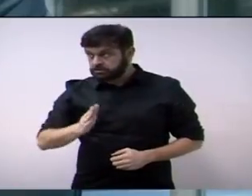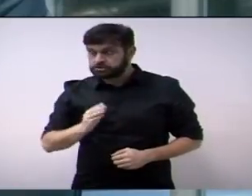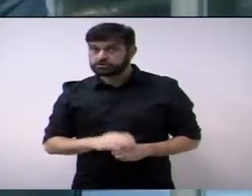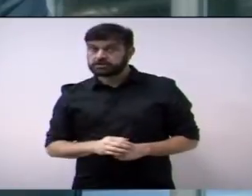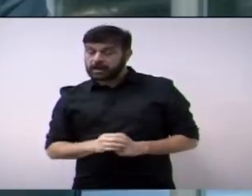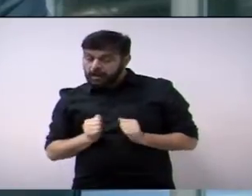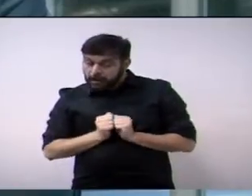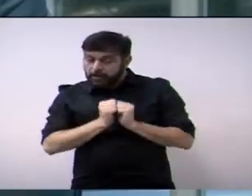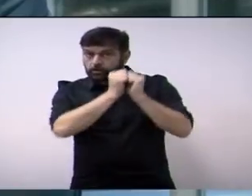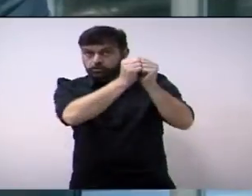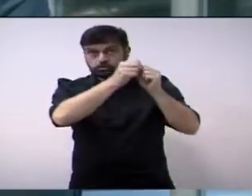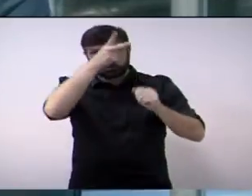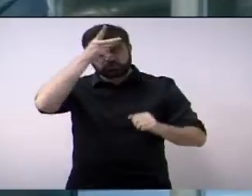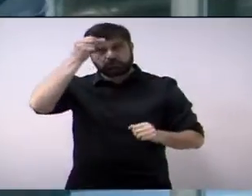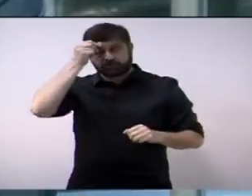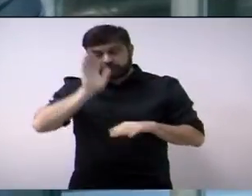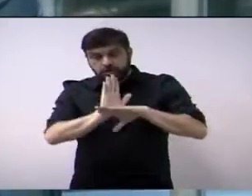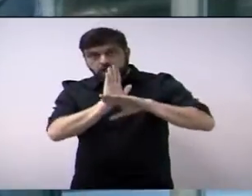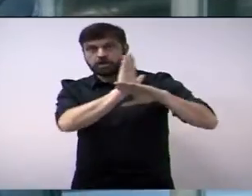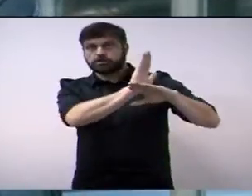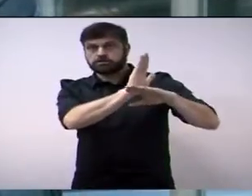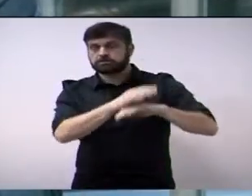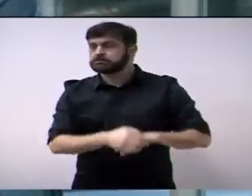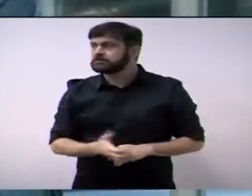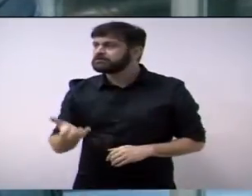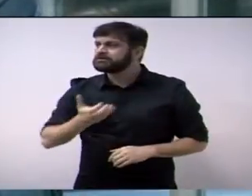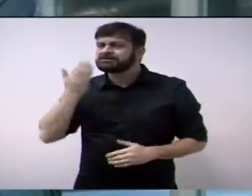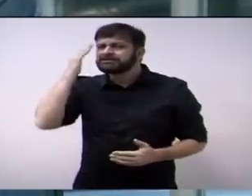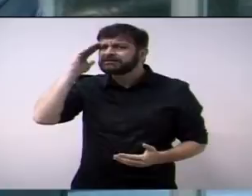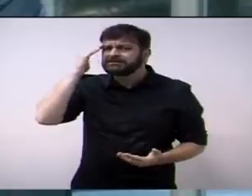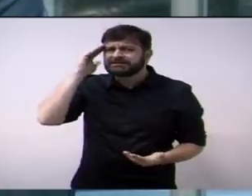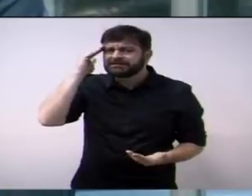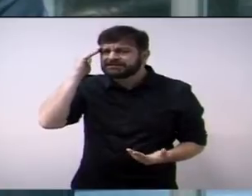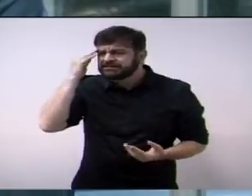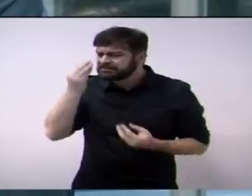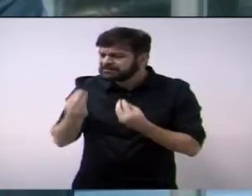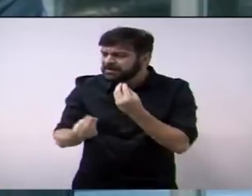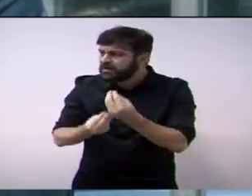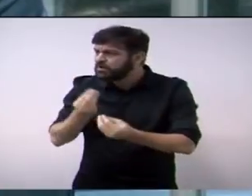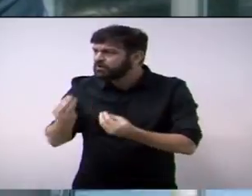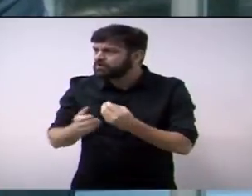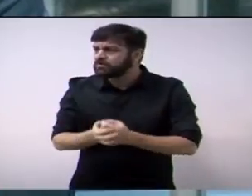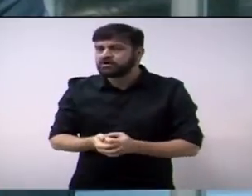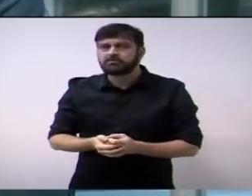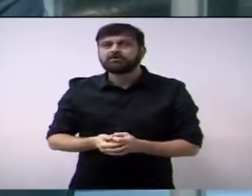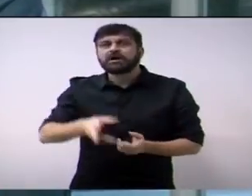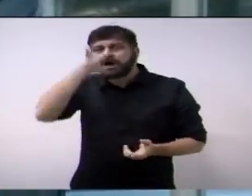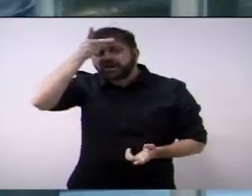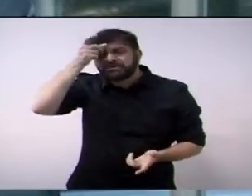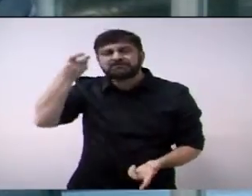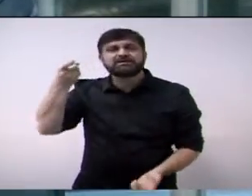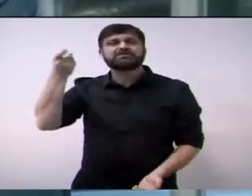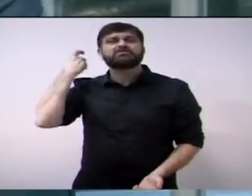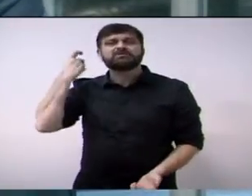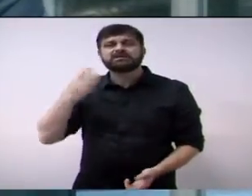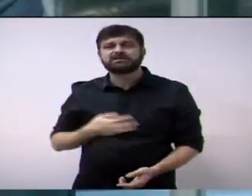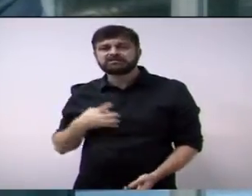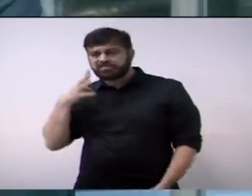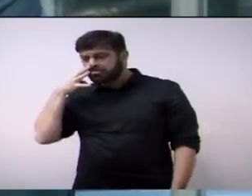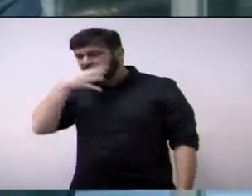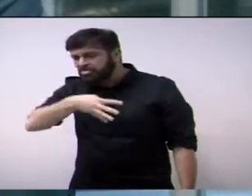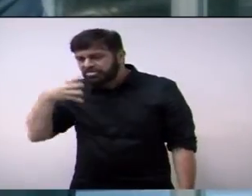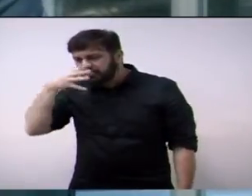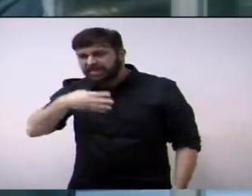estou do lado de cá. Eu queria compreender como que esses gestores antigos querem cobrar